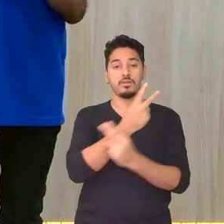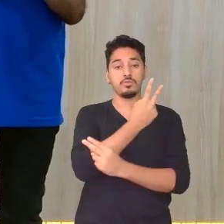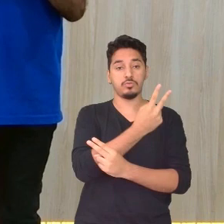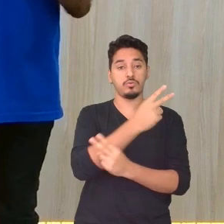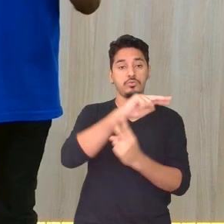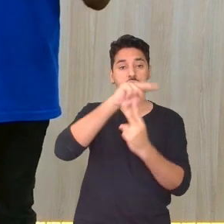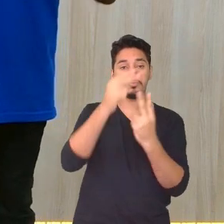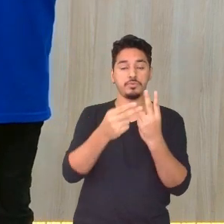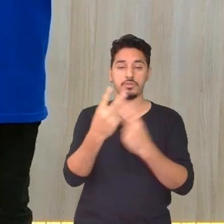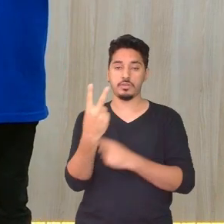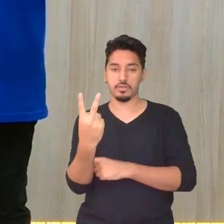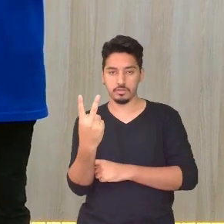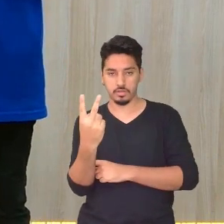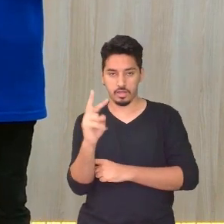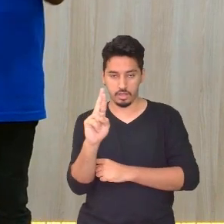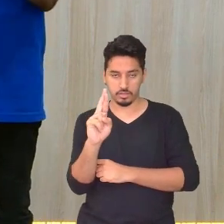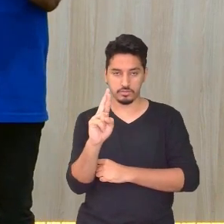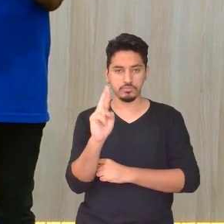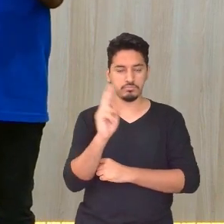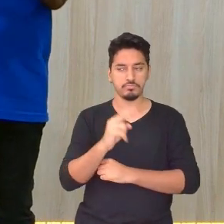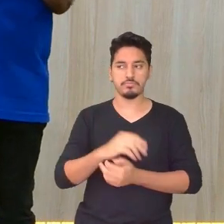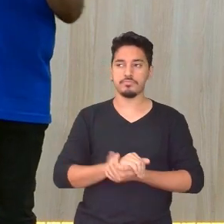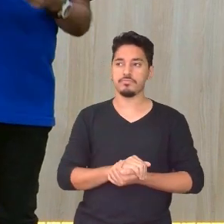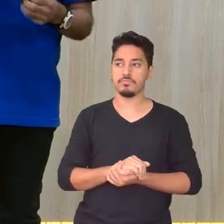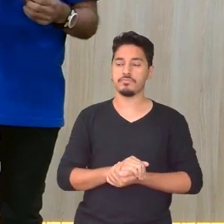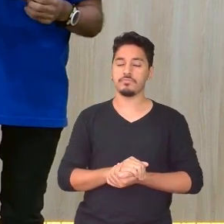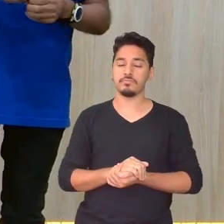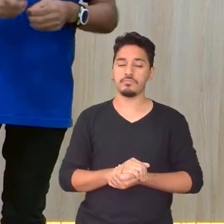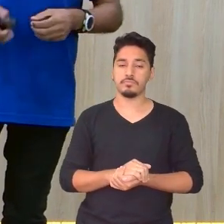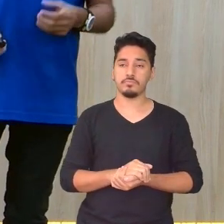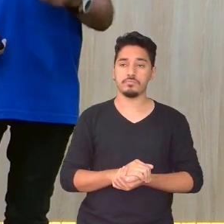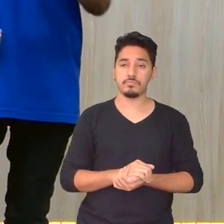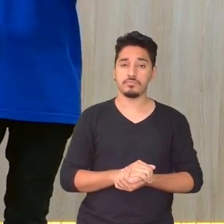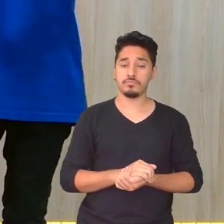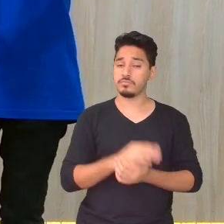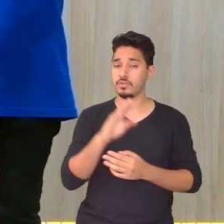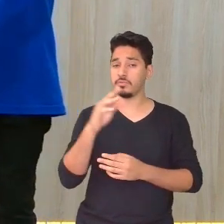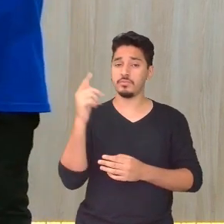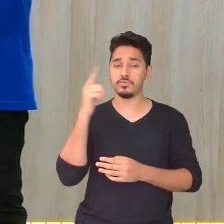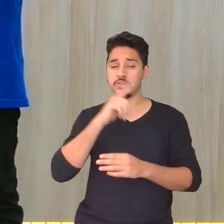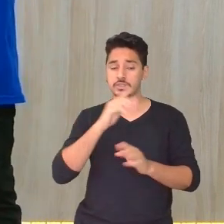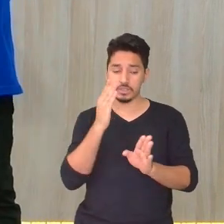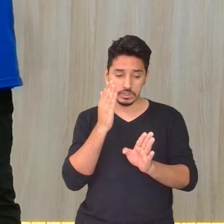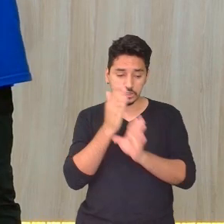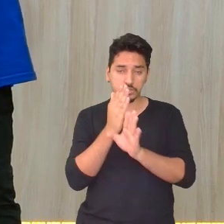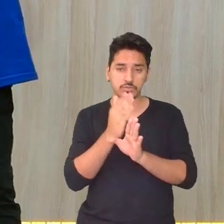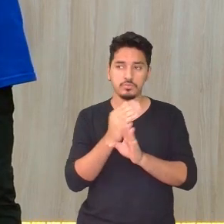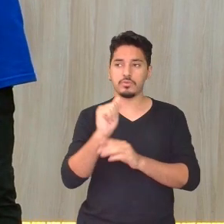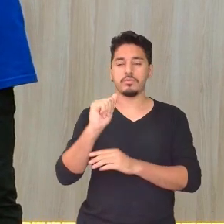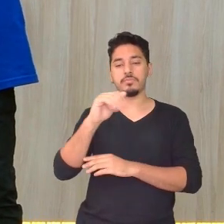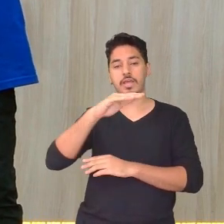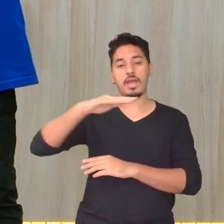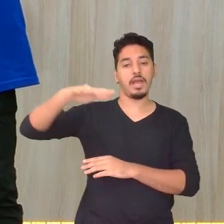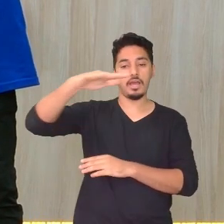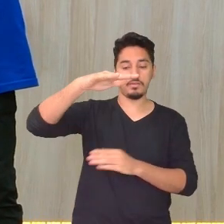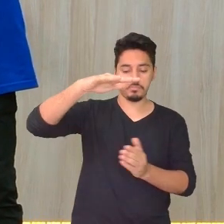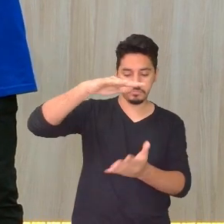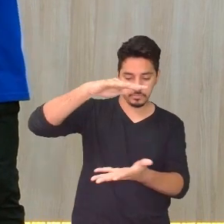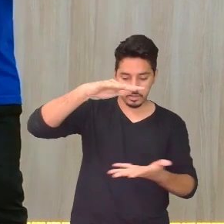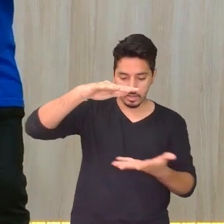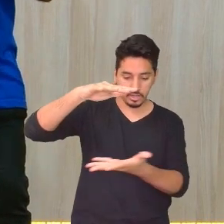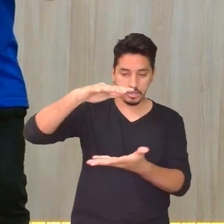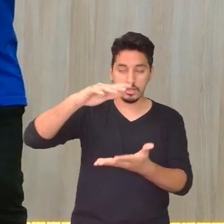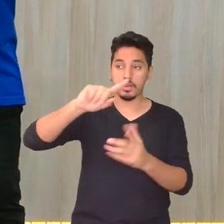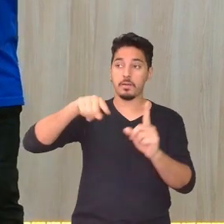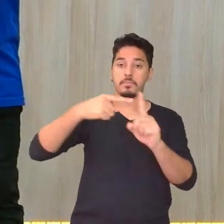é o comprimento da circunferência, πr ao quadrado é a área da base. E para descobrir a área total, eu tenho que pegar a área de cima, mais a área de baixo,